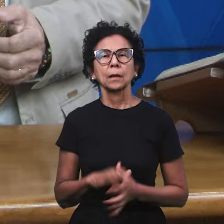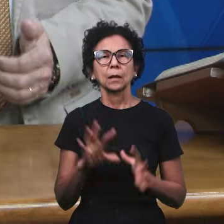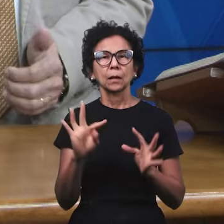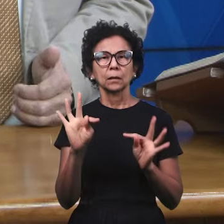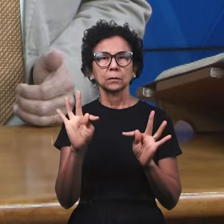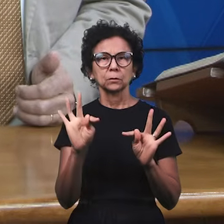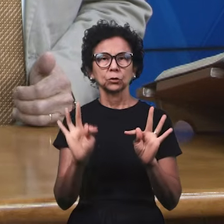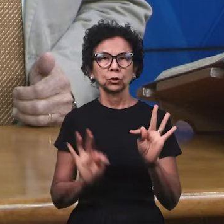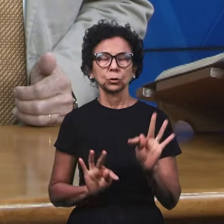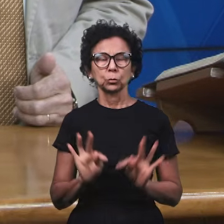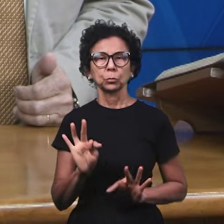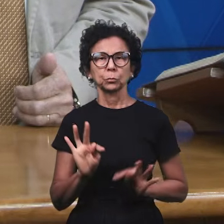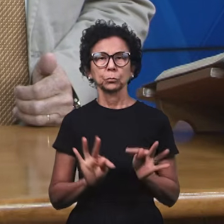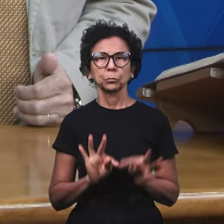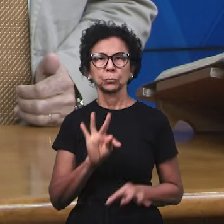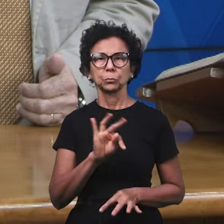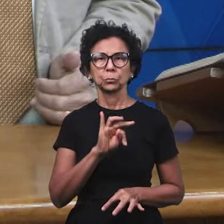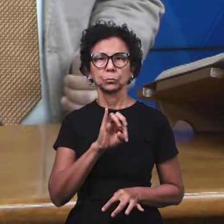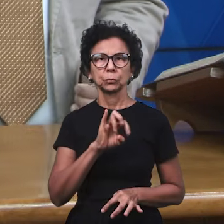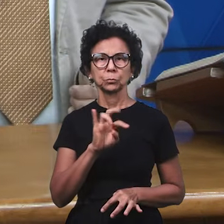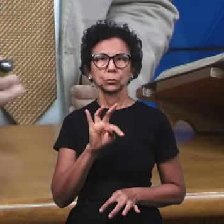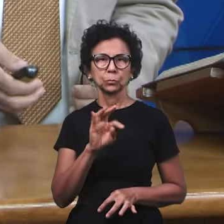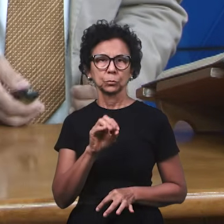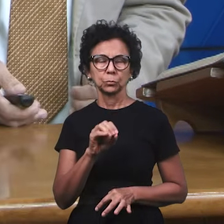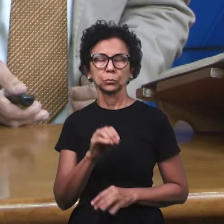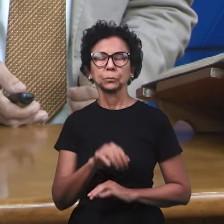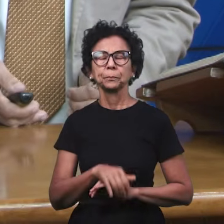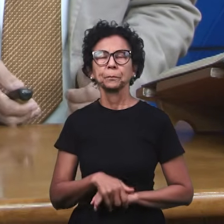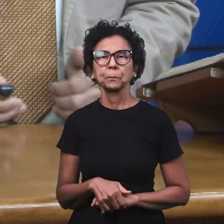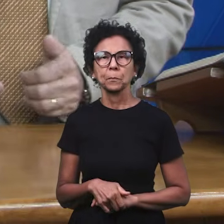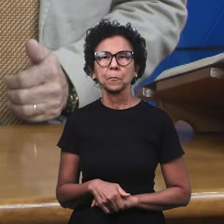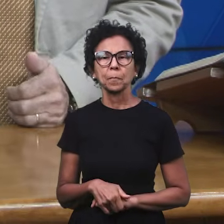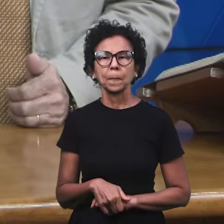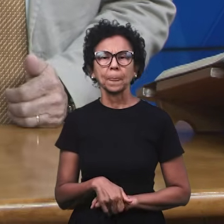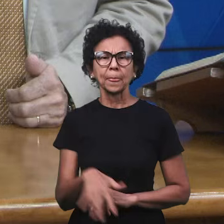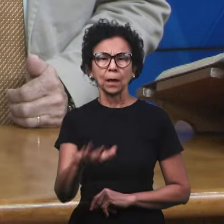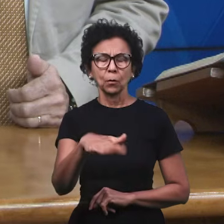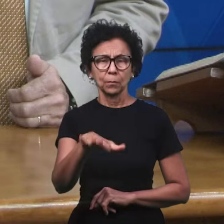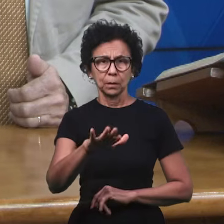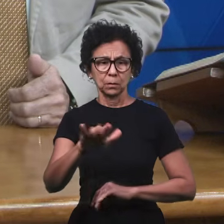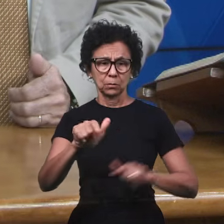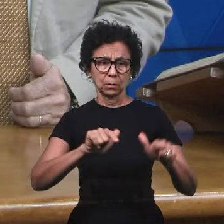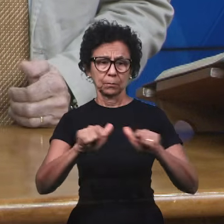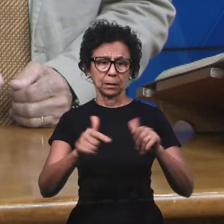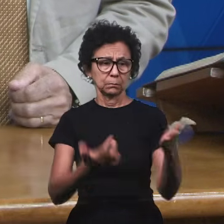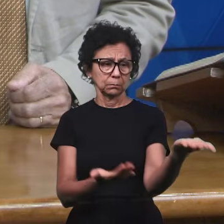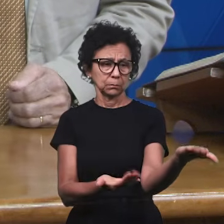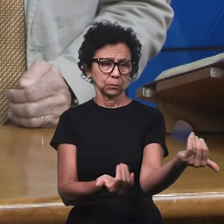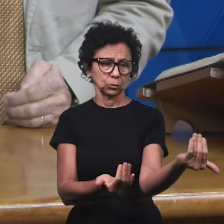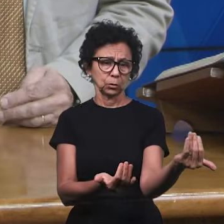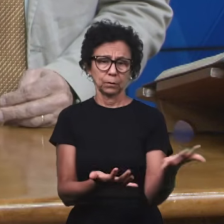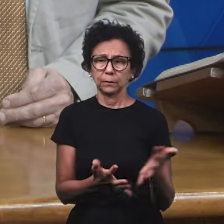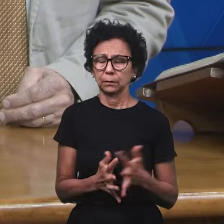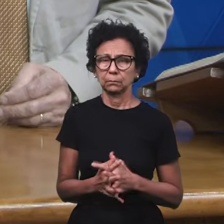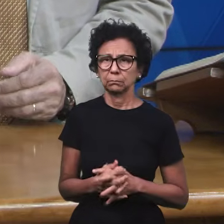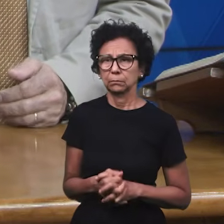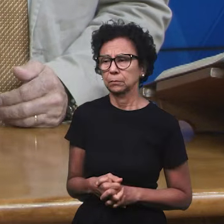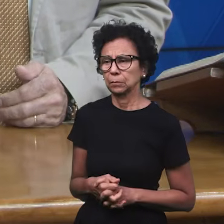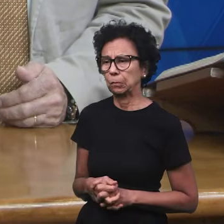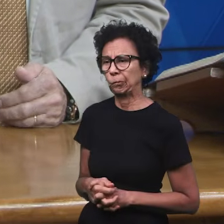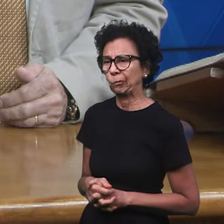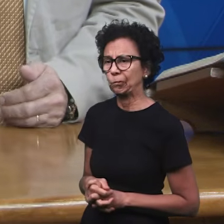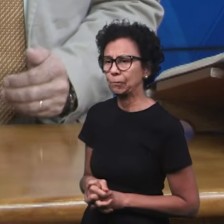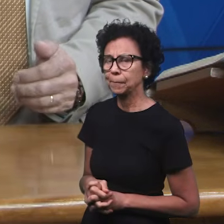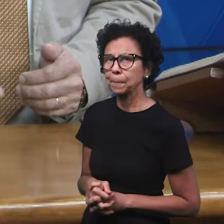depreciativos. Muitas vezes no ambiente de trabalho, o jovem ou quem está ali é chamado, né, para